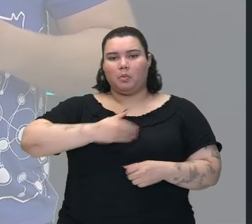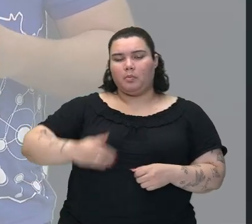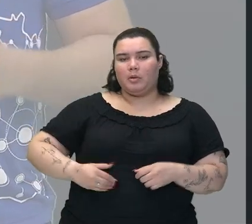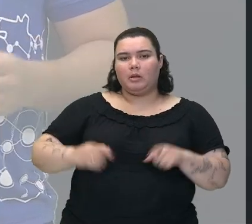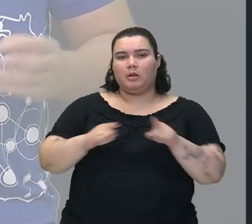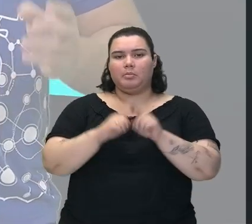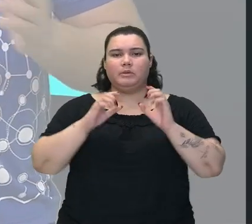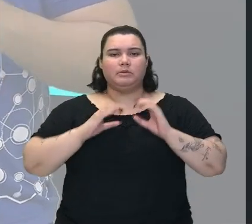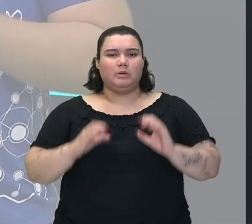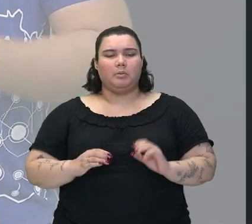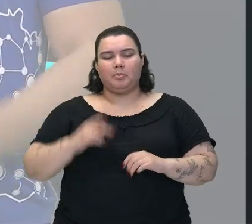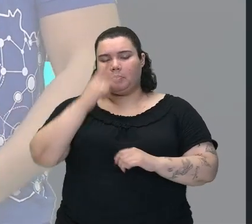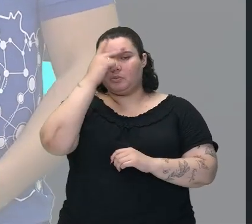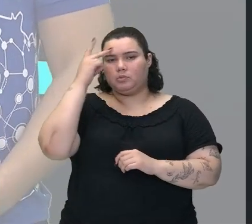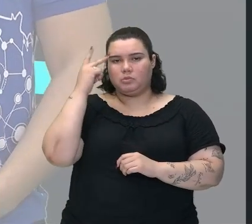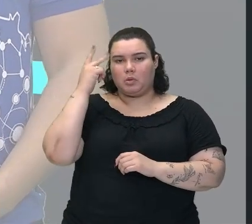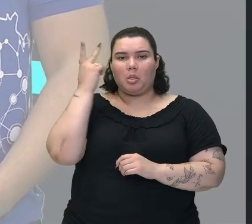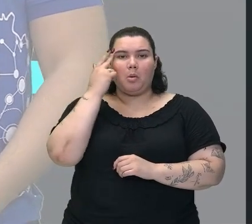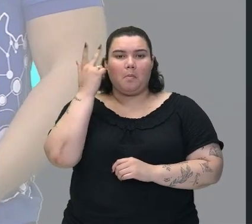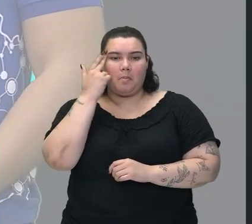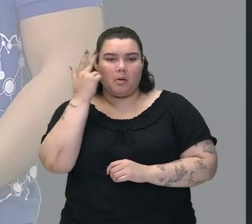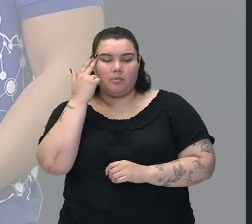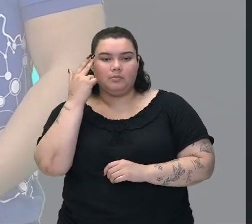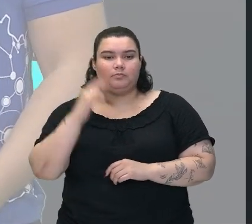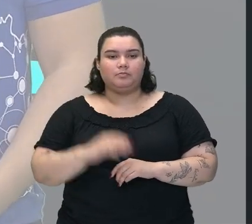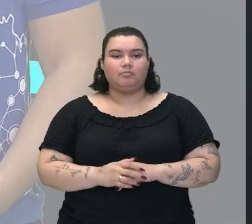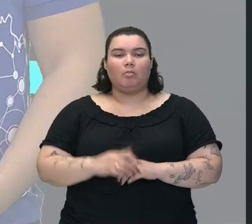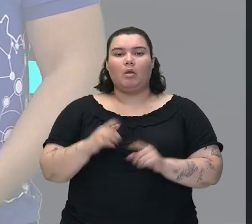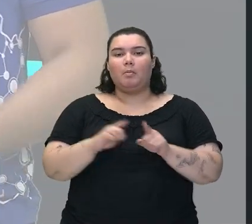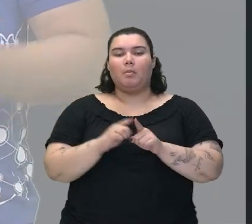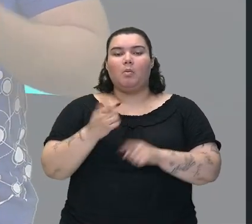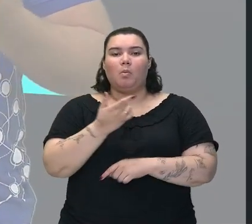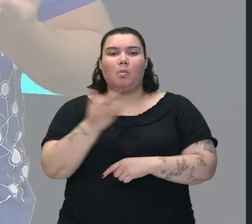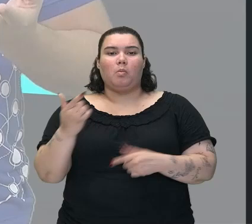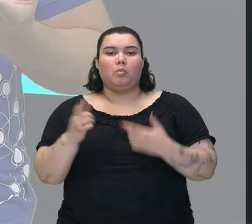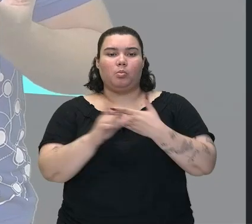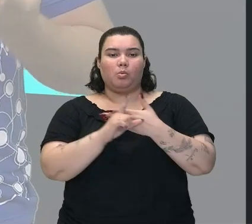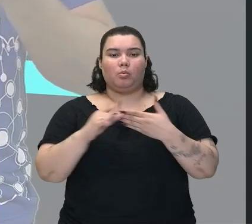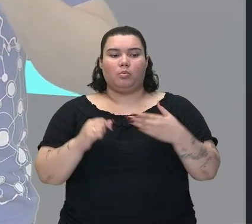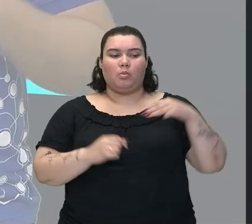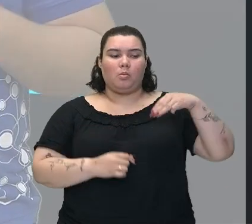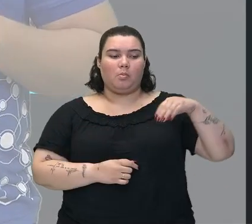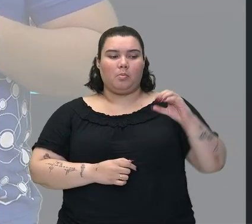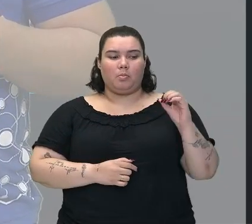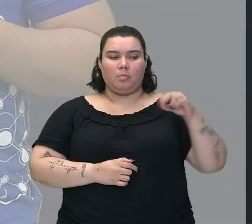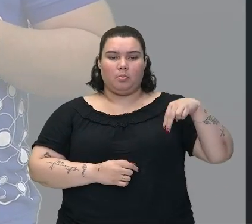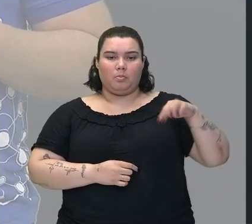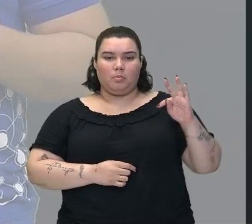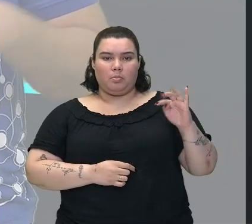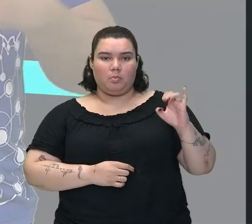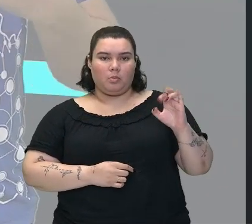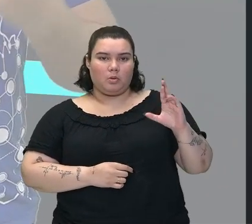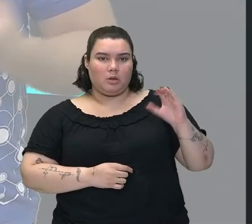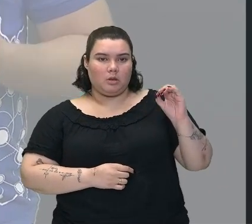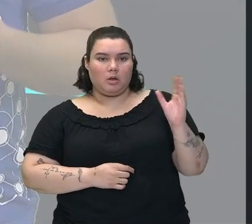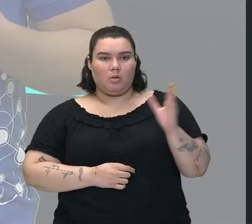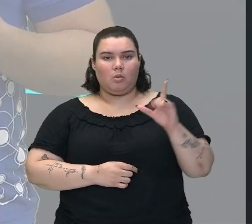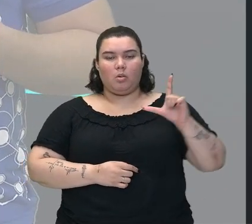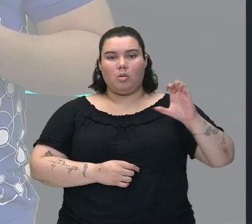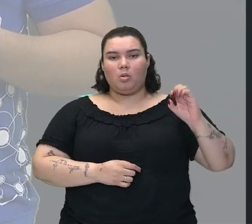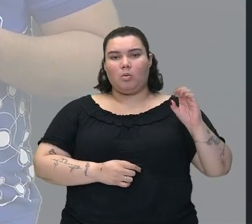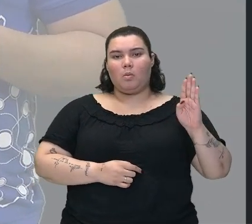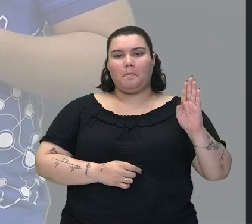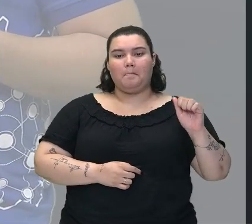obras, ok? E também Monteiro Lobato, outro autor importante, bastante conhecido pelas obras do Sítio do Pica-Pau Amarelo, que também